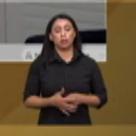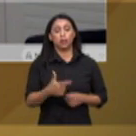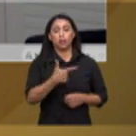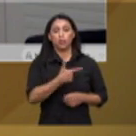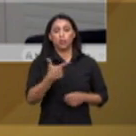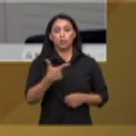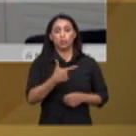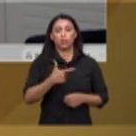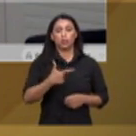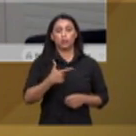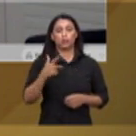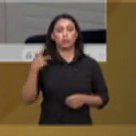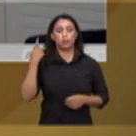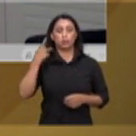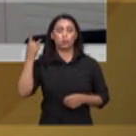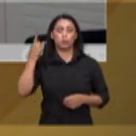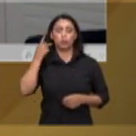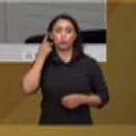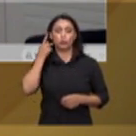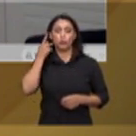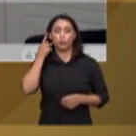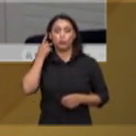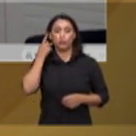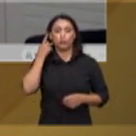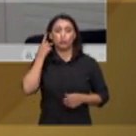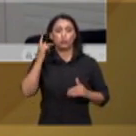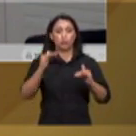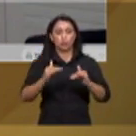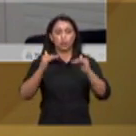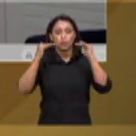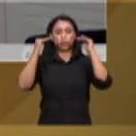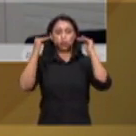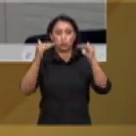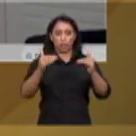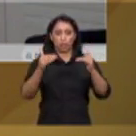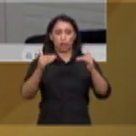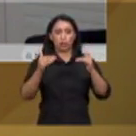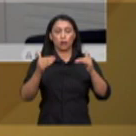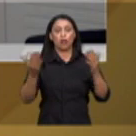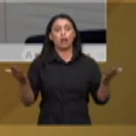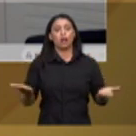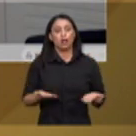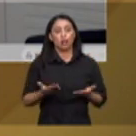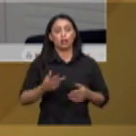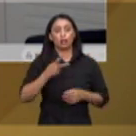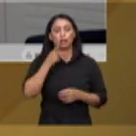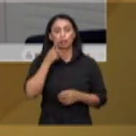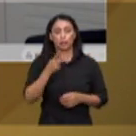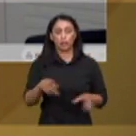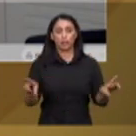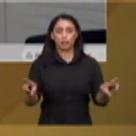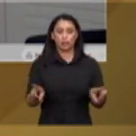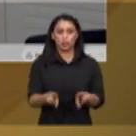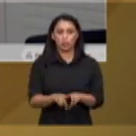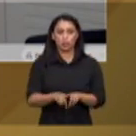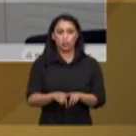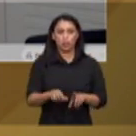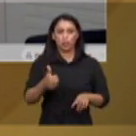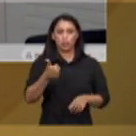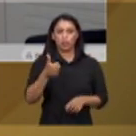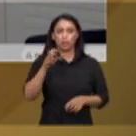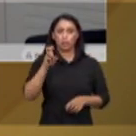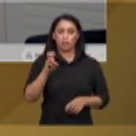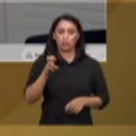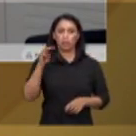vice-procurador-geral da República, doutor Humberto Jacques, para a sua sustentação dispondo também do tempo regimental de